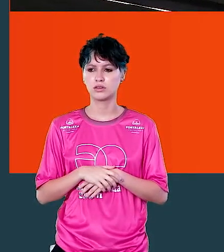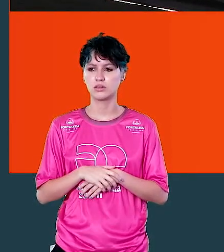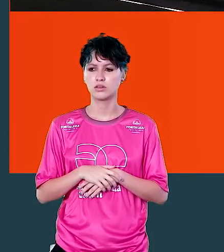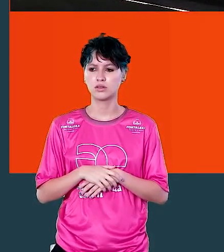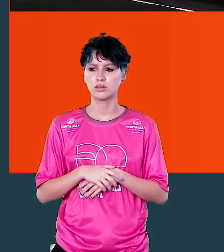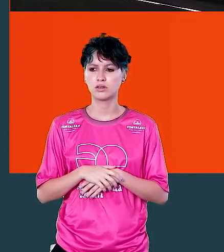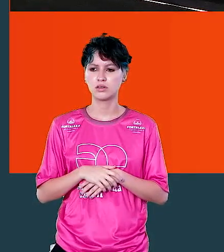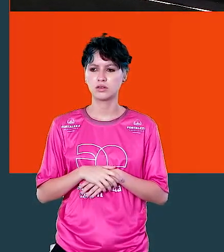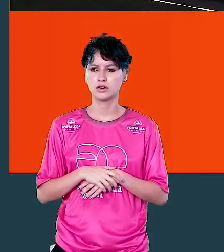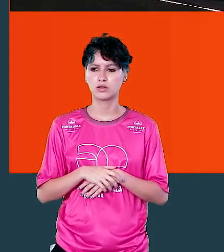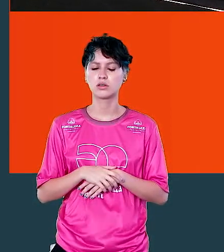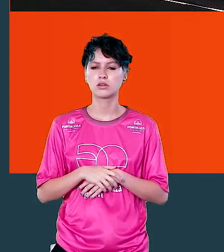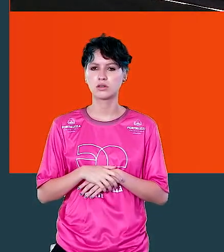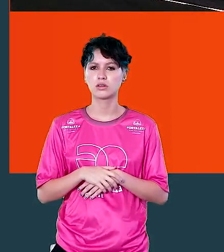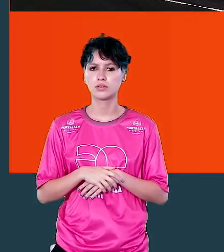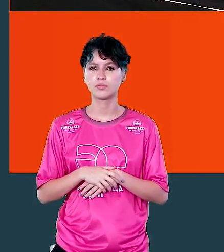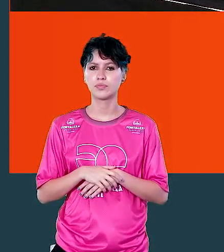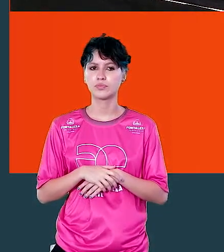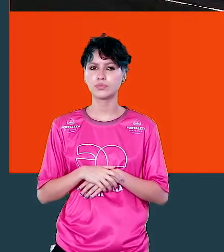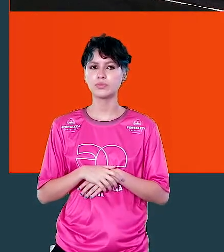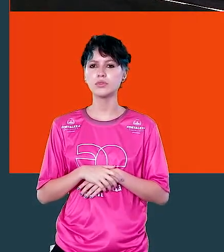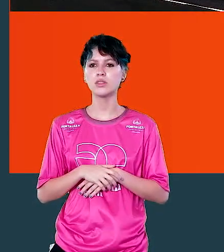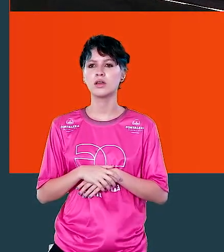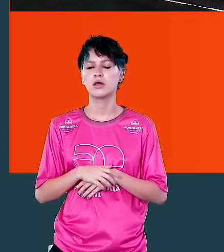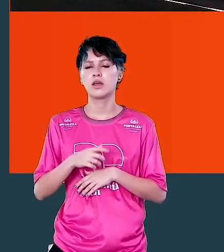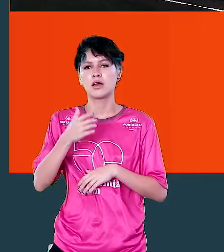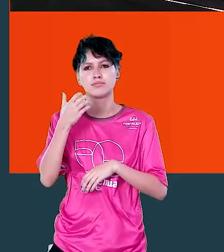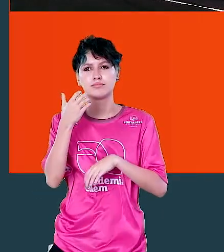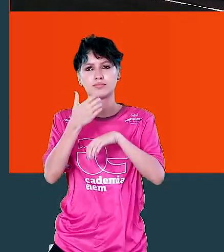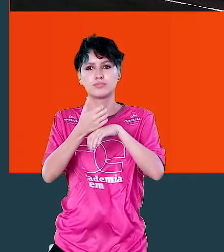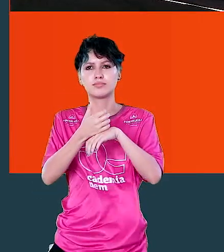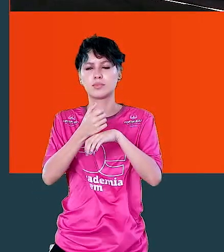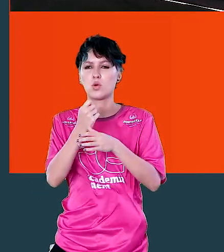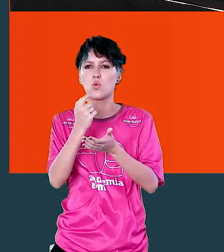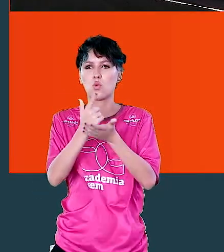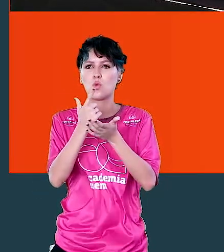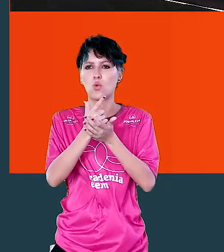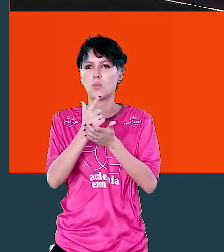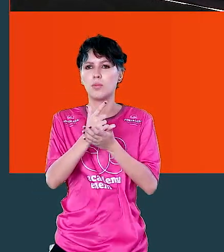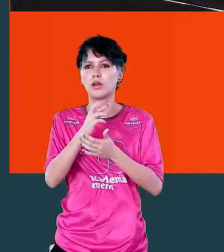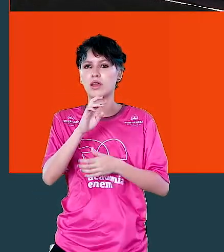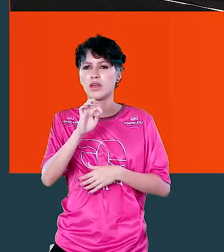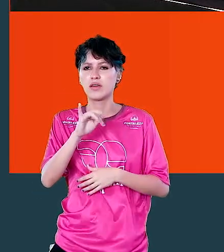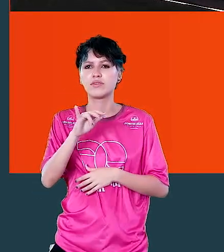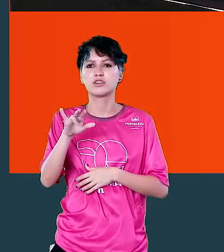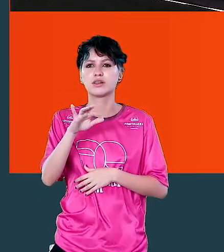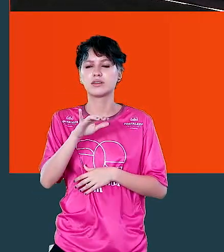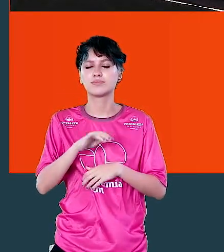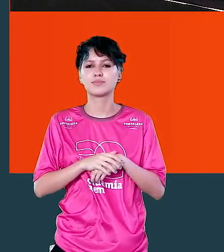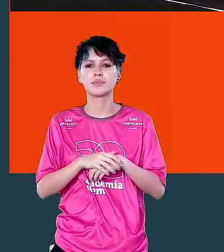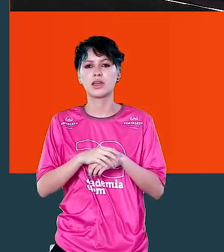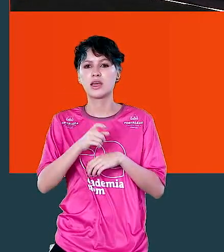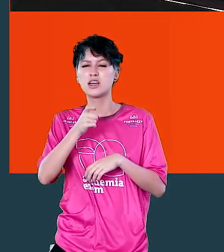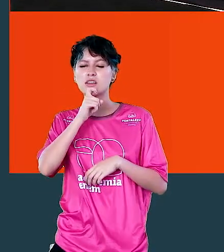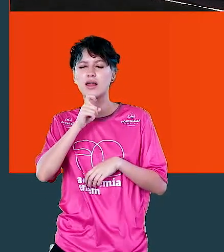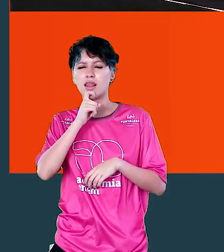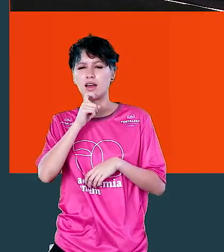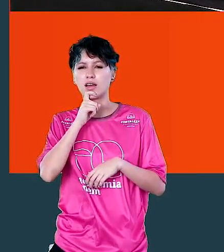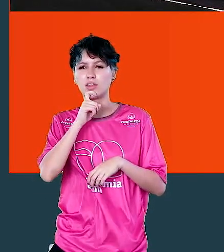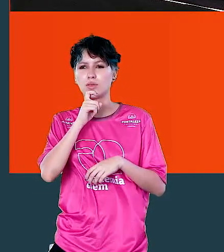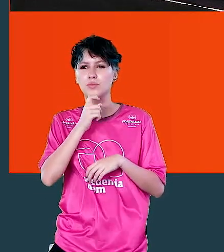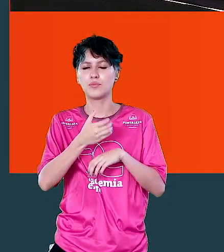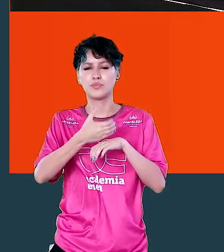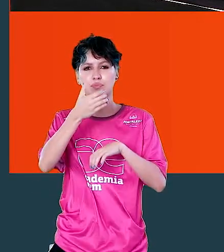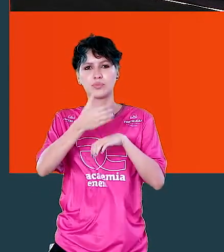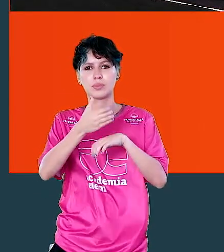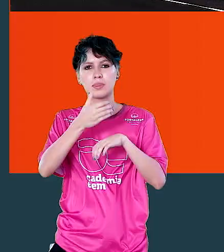Com o tempo. Molhado, né? O recipiente fica molhado com o tempo, não fica? Por que o recipiente fica molhado? Porque o líquido saiu,